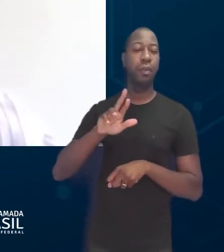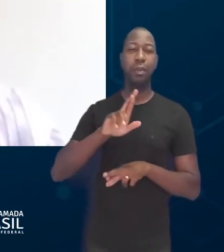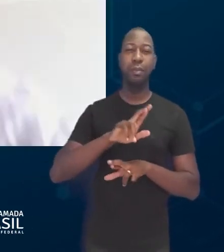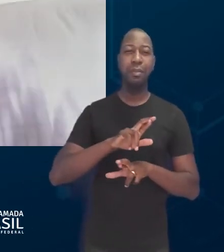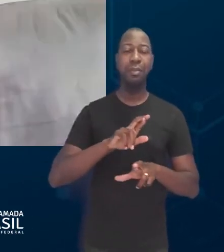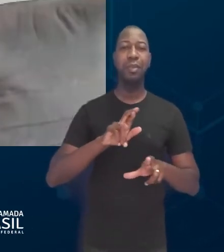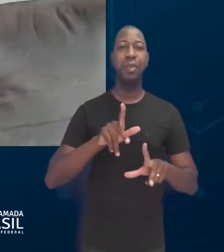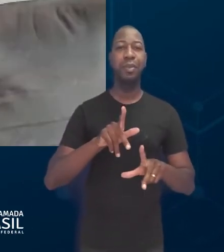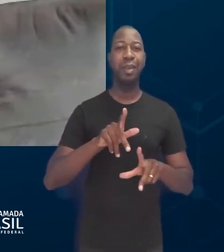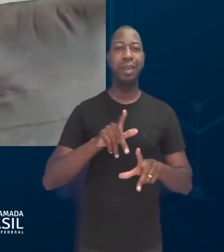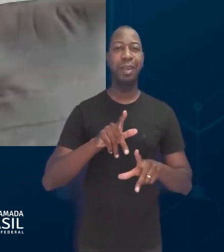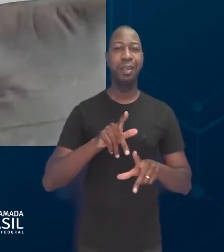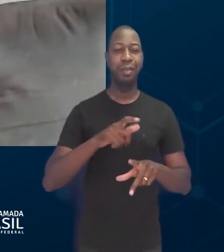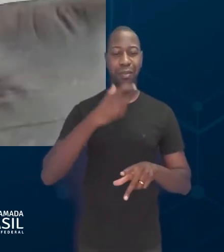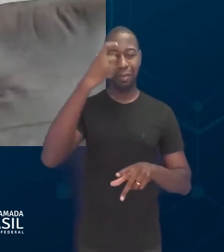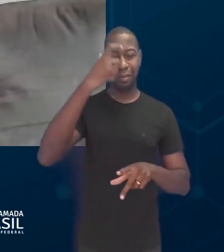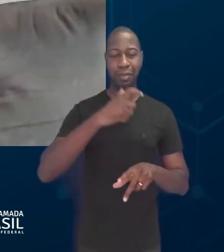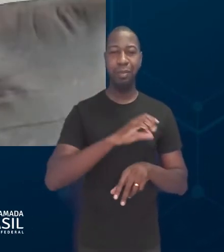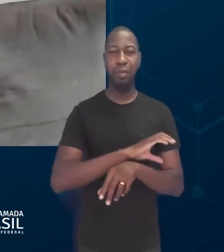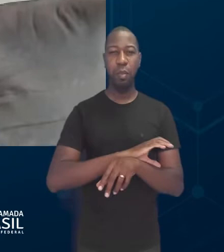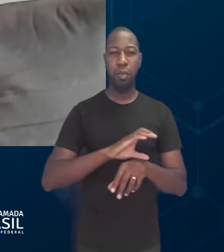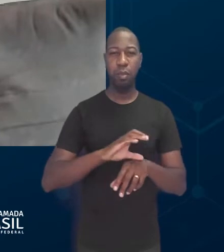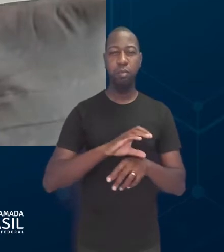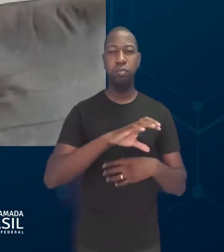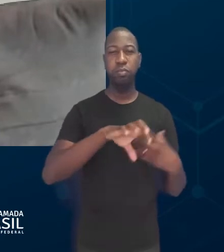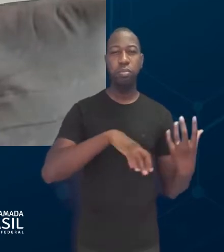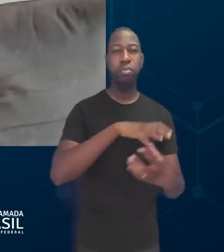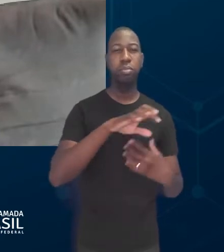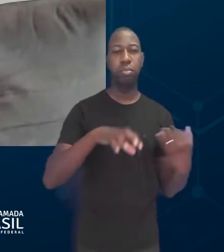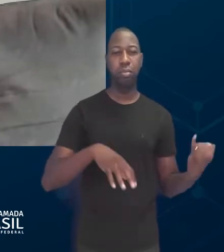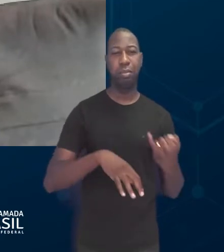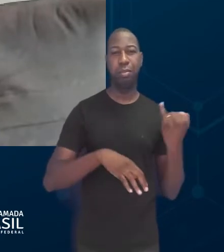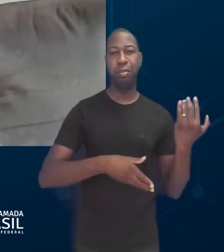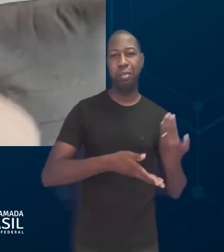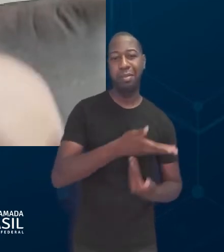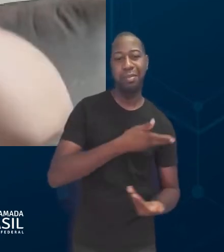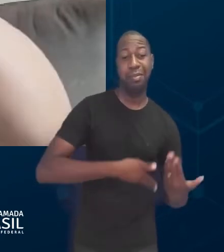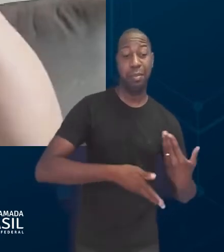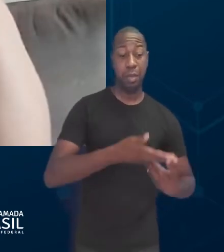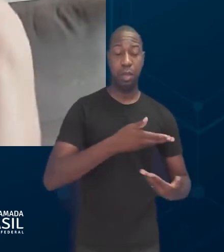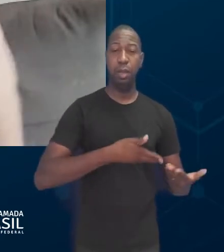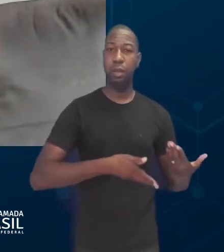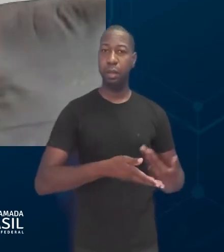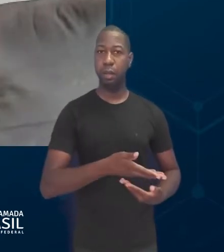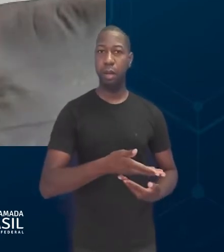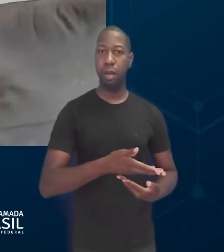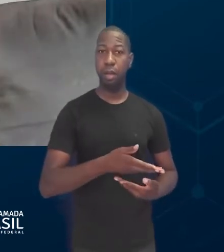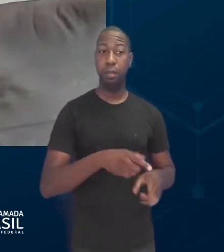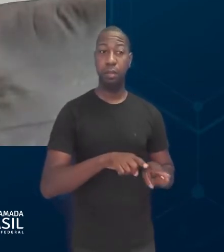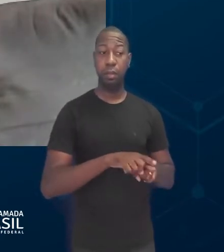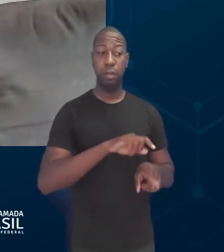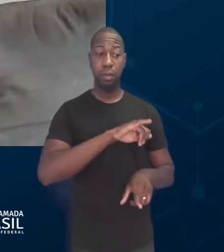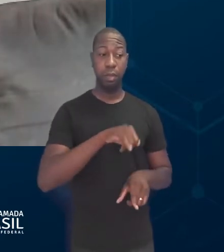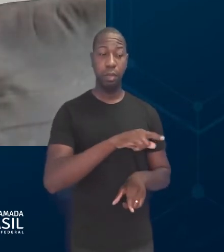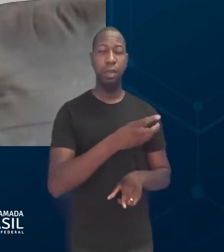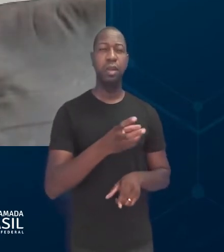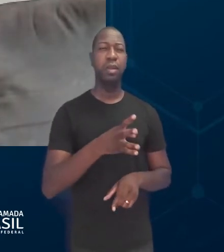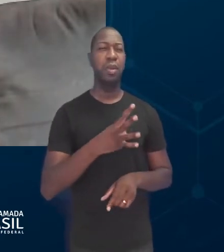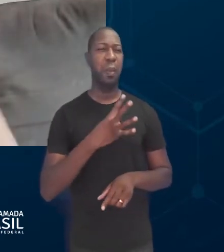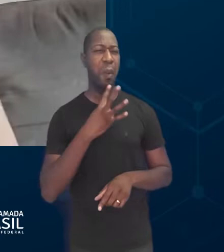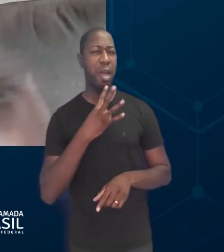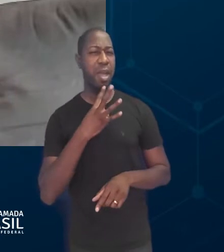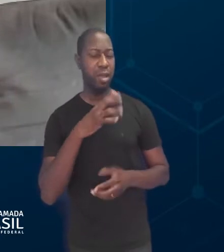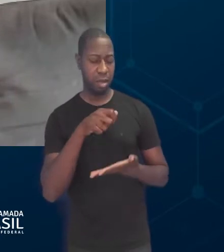necessária resistência. A FLIR é um movimento importante de troca, da gente poder conhecer novos